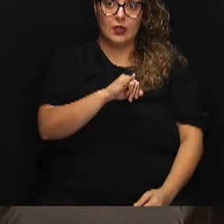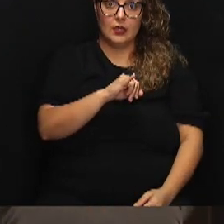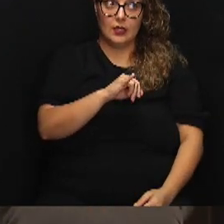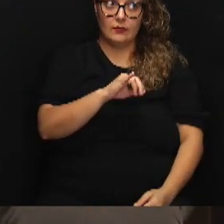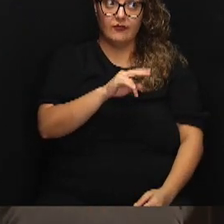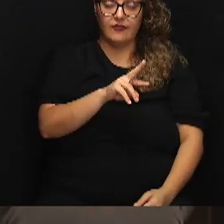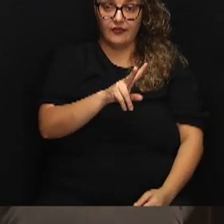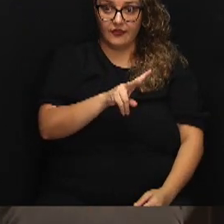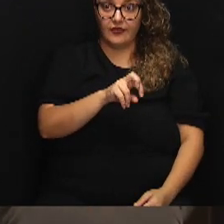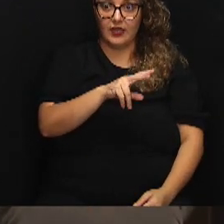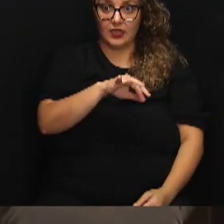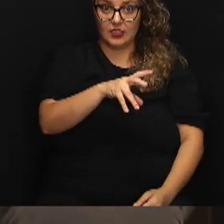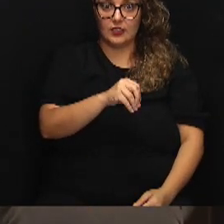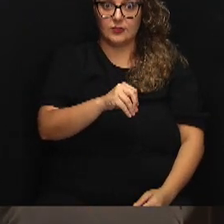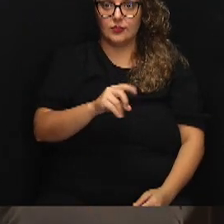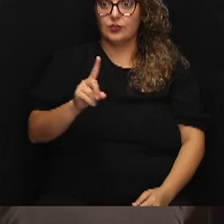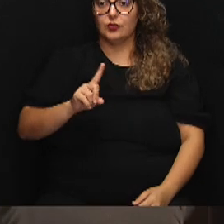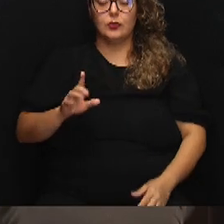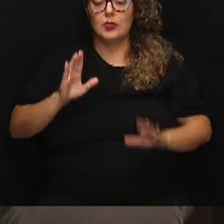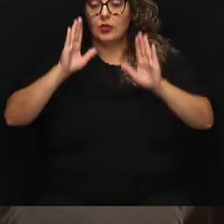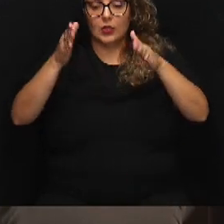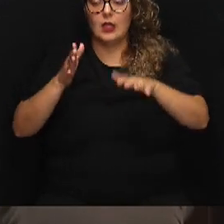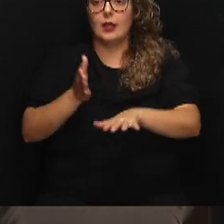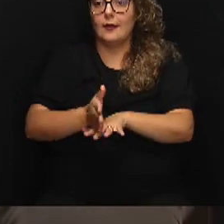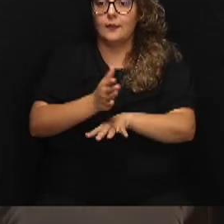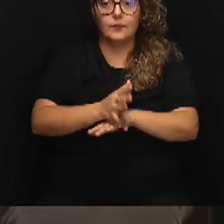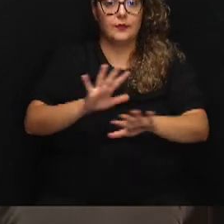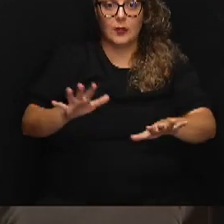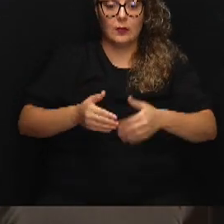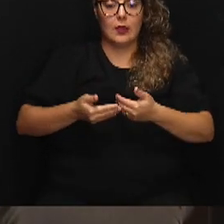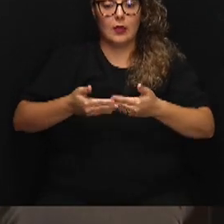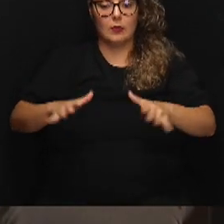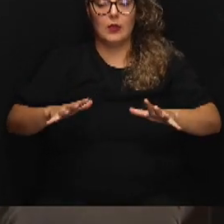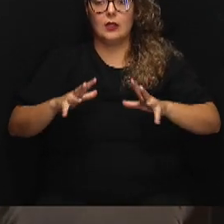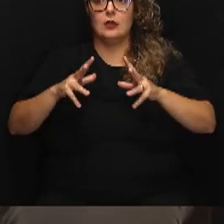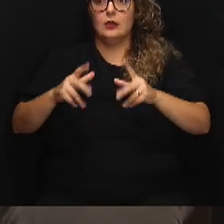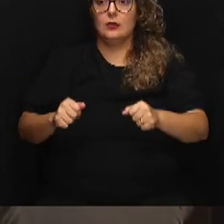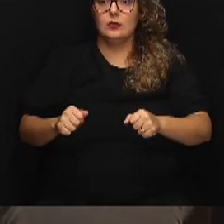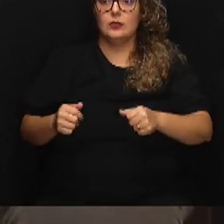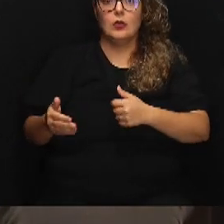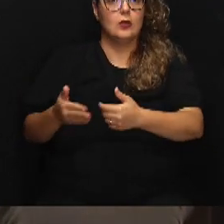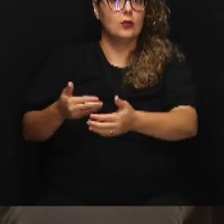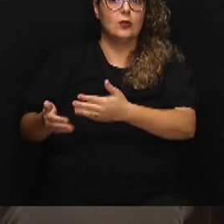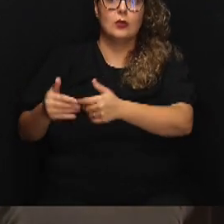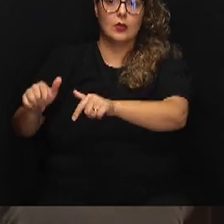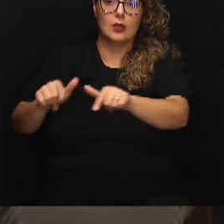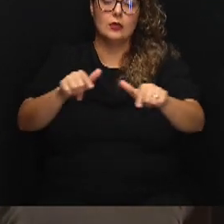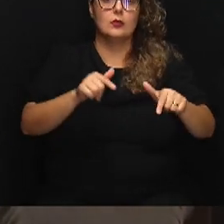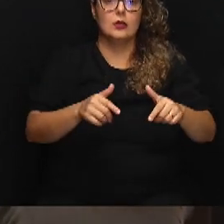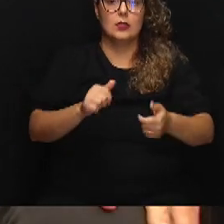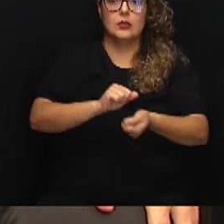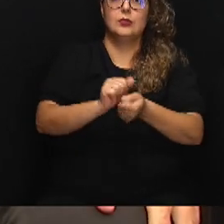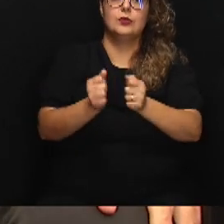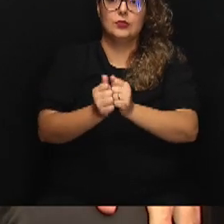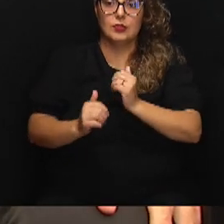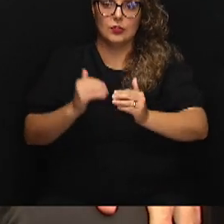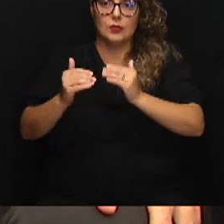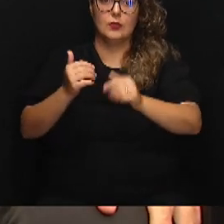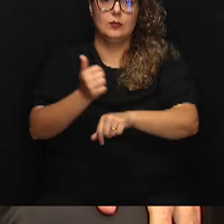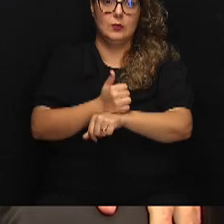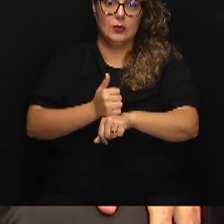área de RH não está restrita a segmentos. Ela está muito aberta a todo momento a se encaixar e desenvolver, obviamente, o